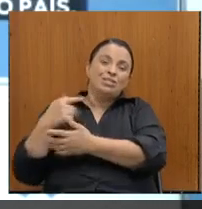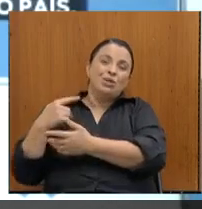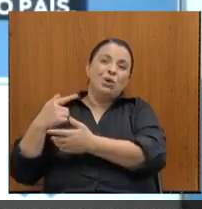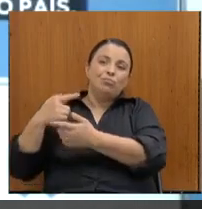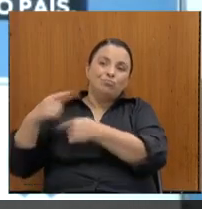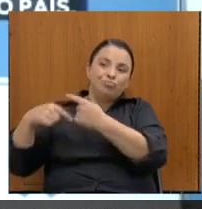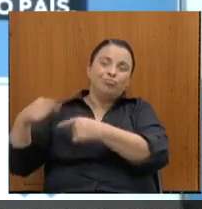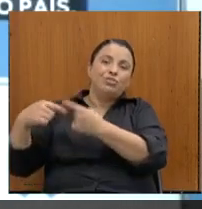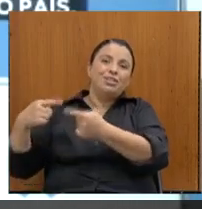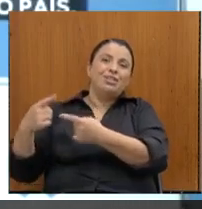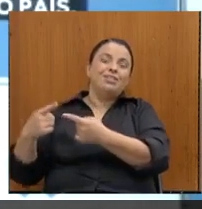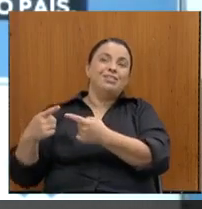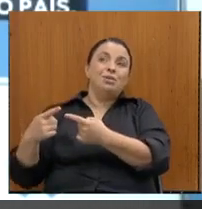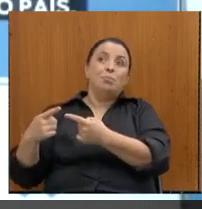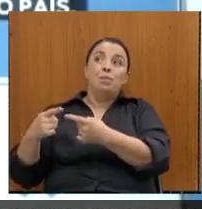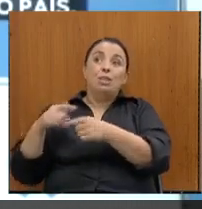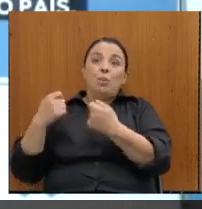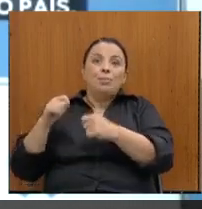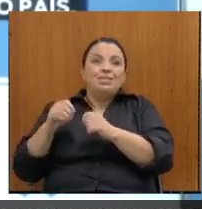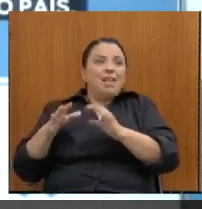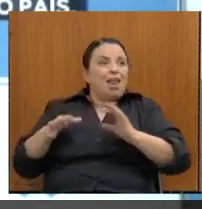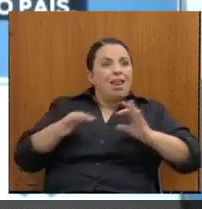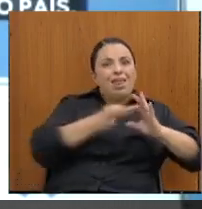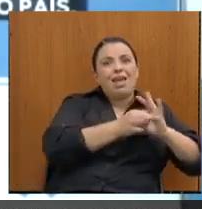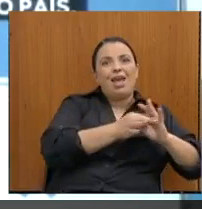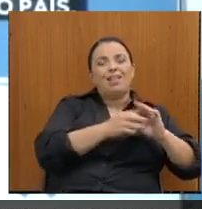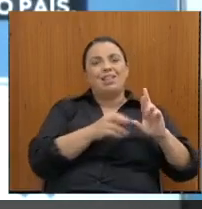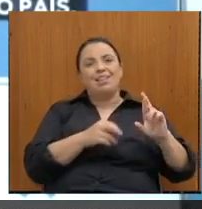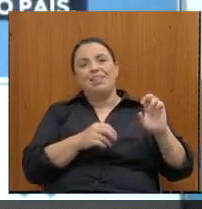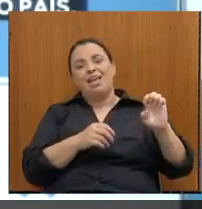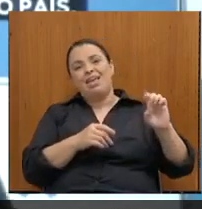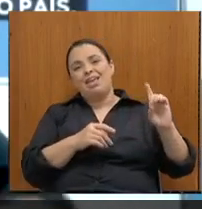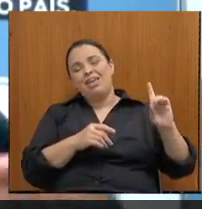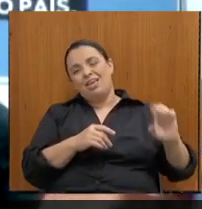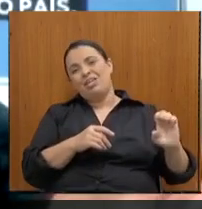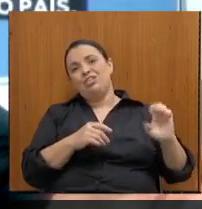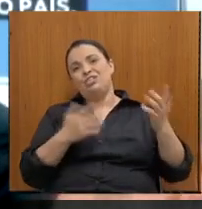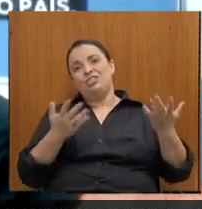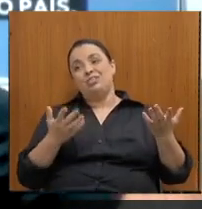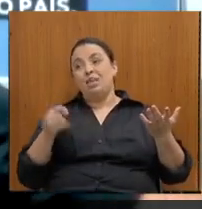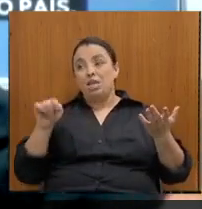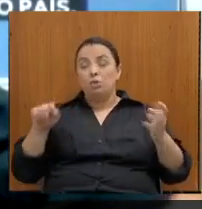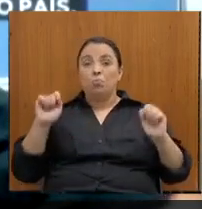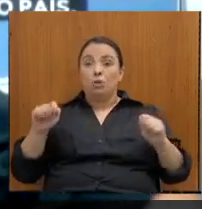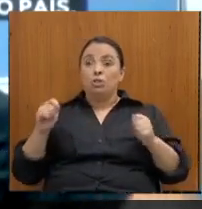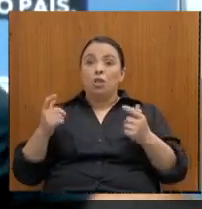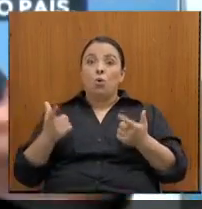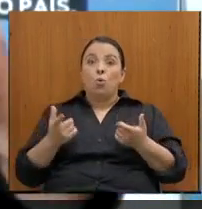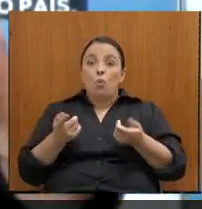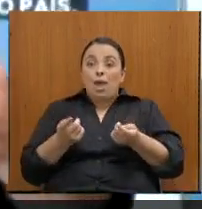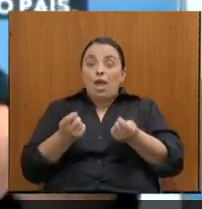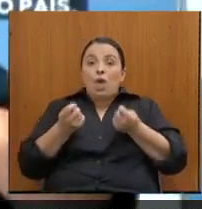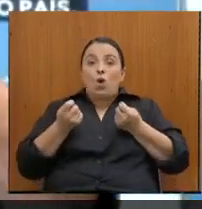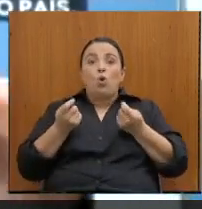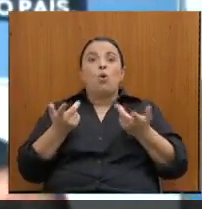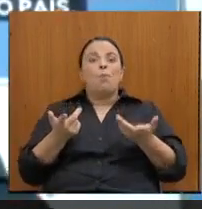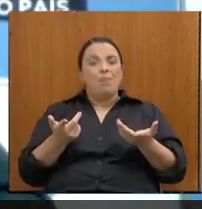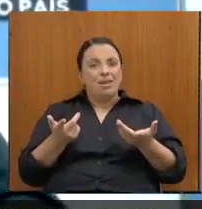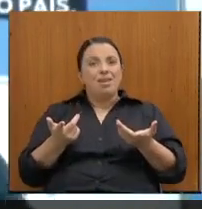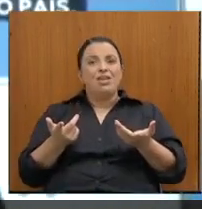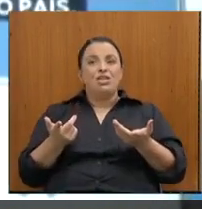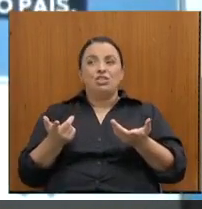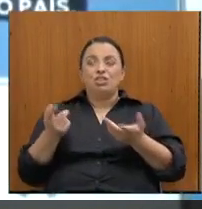necessidade por exemplo tá ligado uma rede o que pode em muitos casos será uma economia de instalação e até